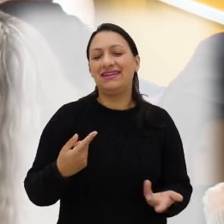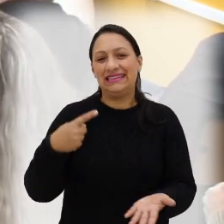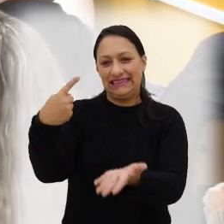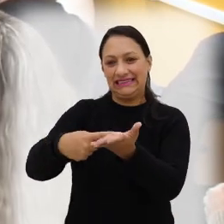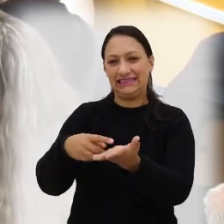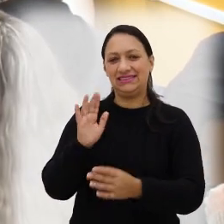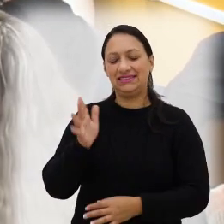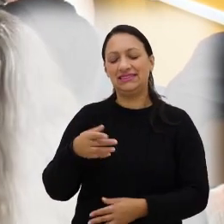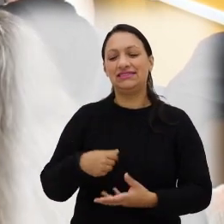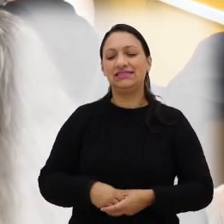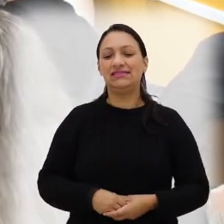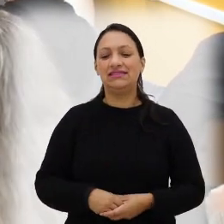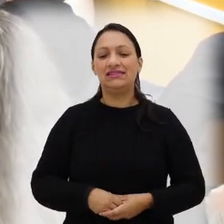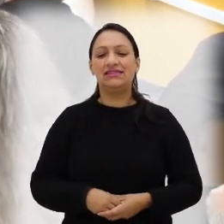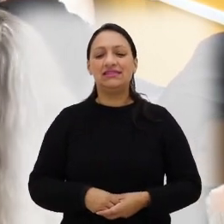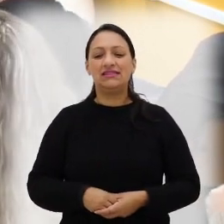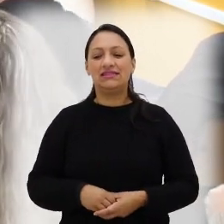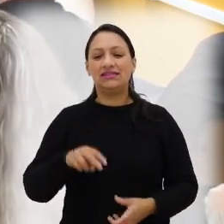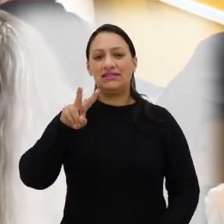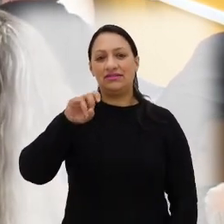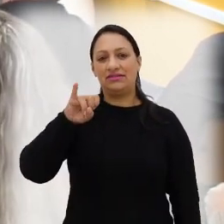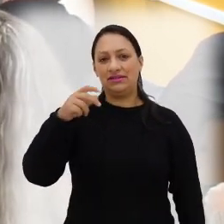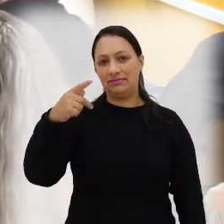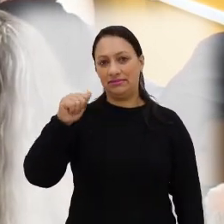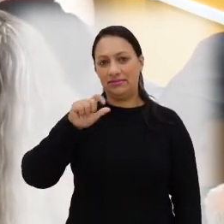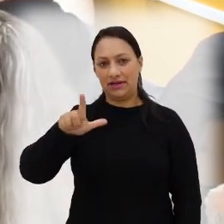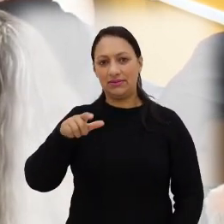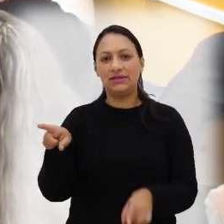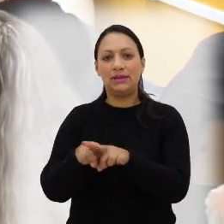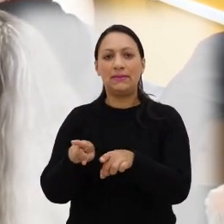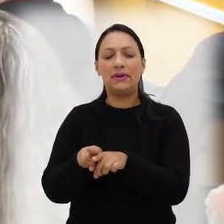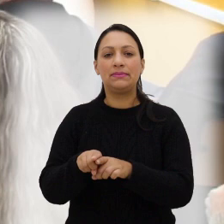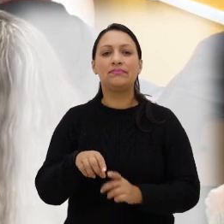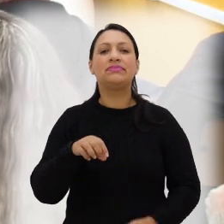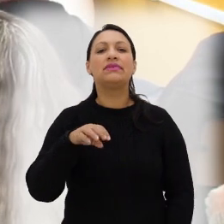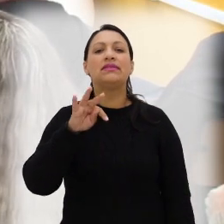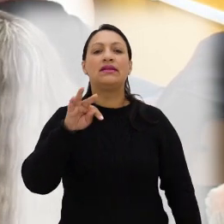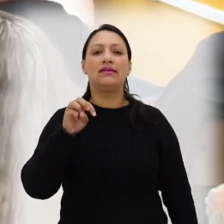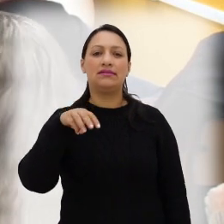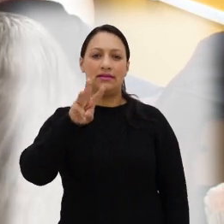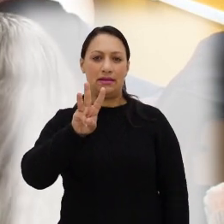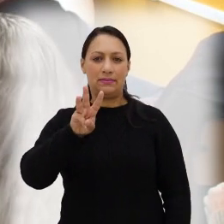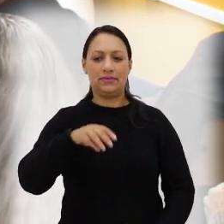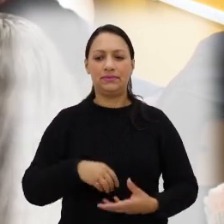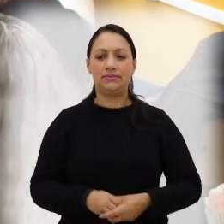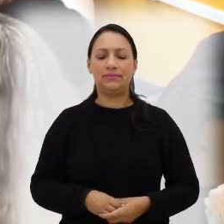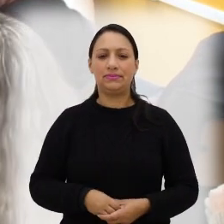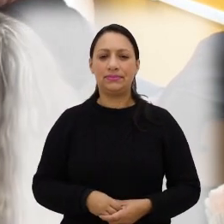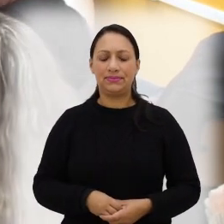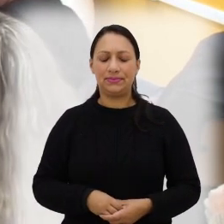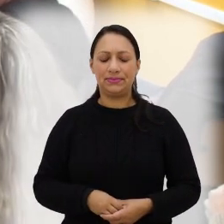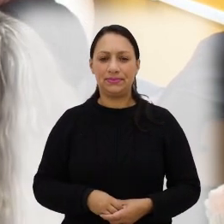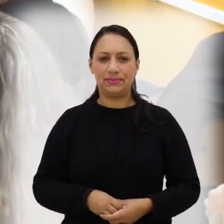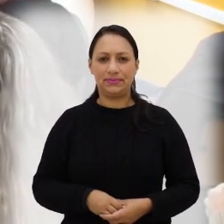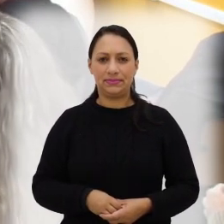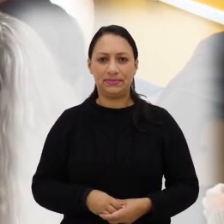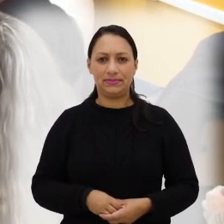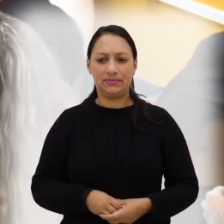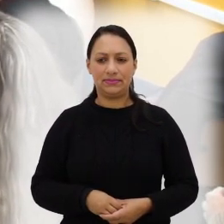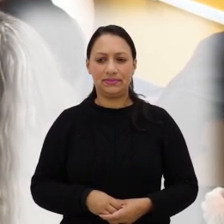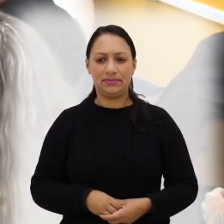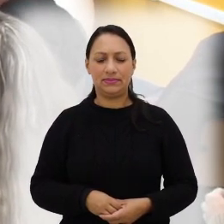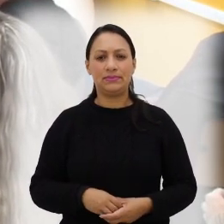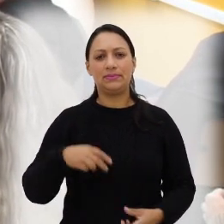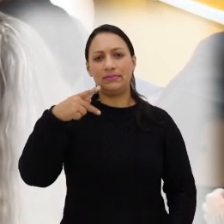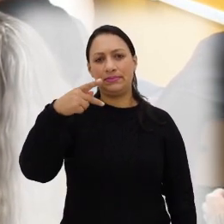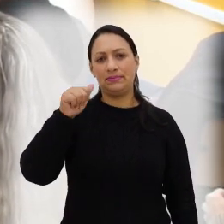antes. Vipal, não vi. Aqui, chegou agora também. TW, não vi. E Palm Term,